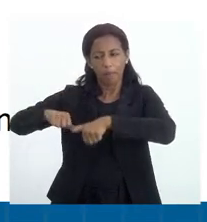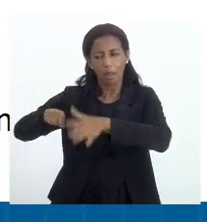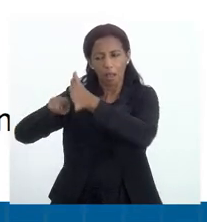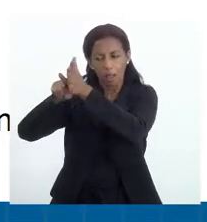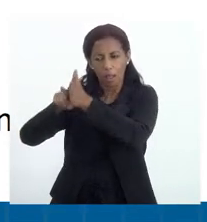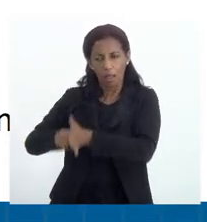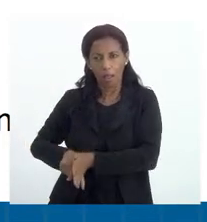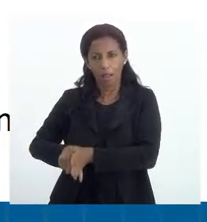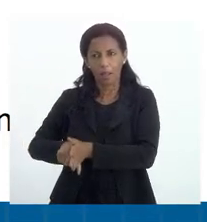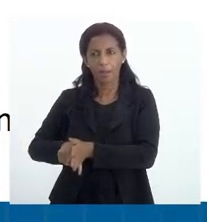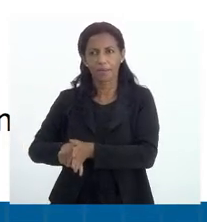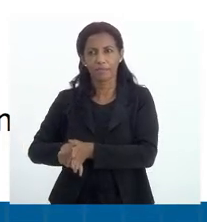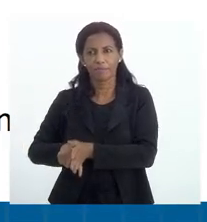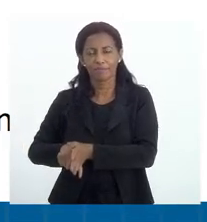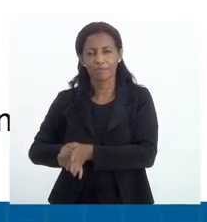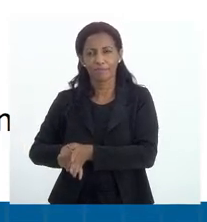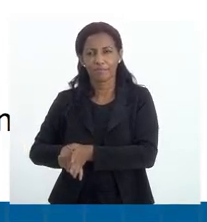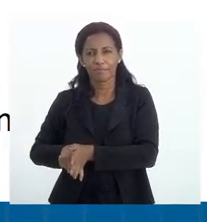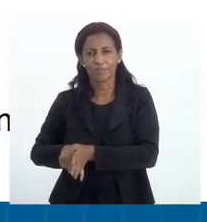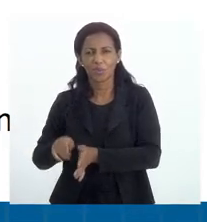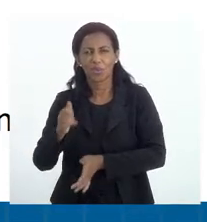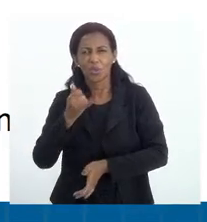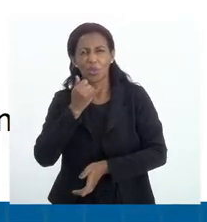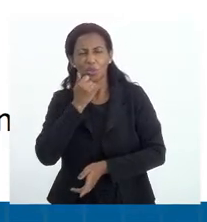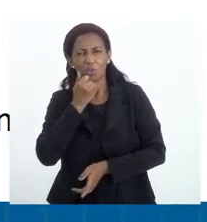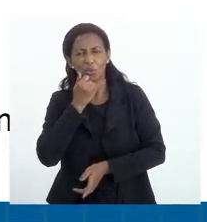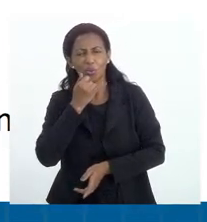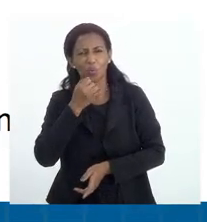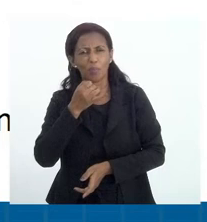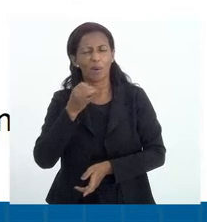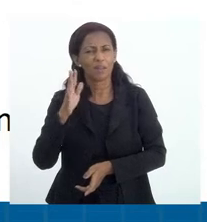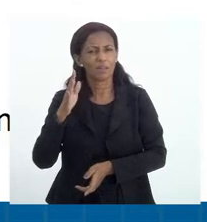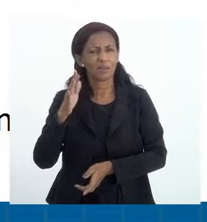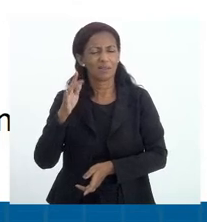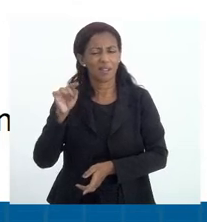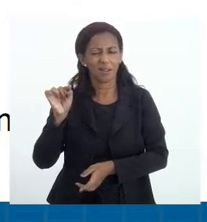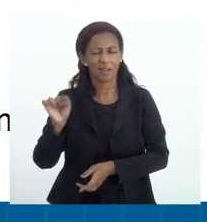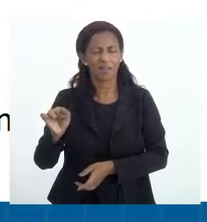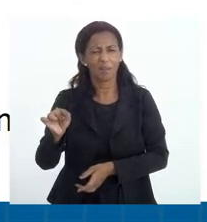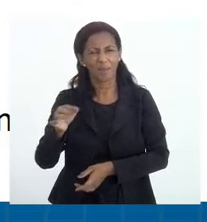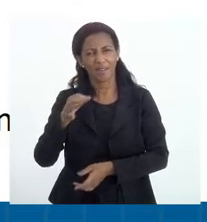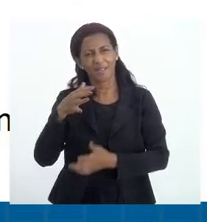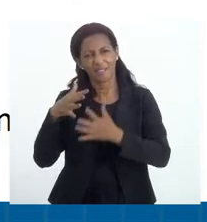Tem um delayzinho, por isso que eu estou falando e está tendo um delay do que eu aperto aqui.